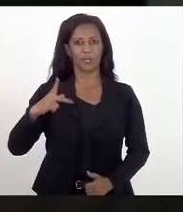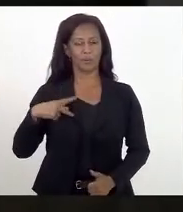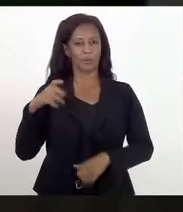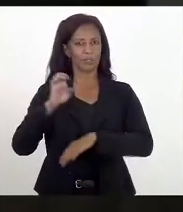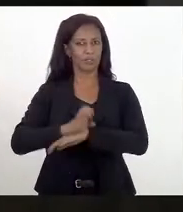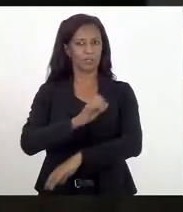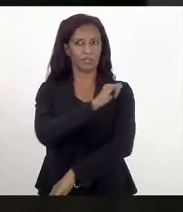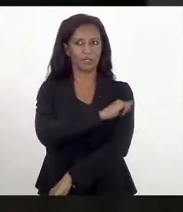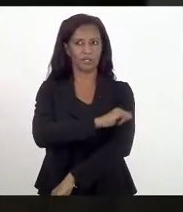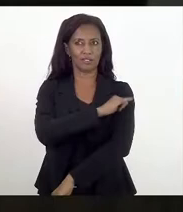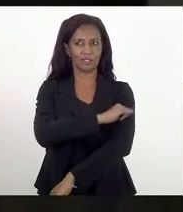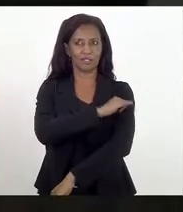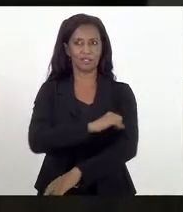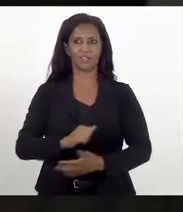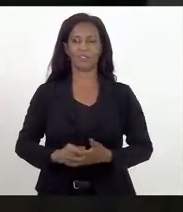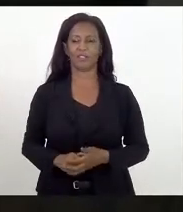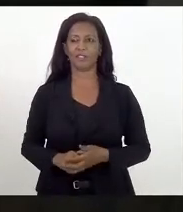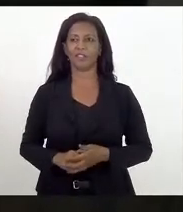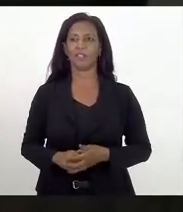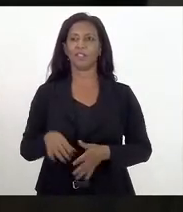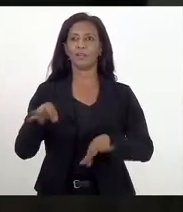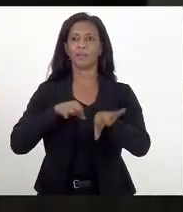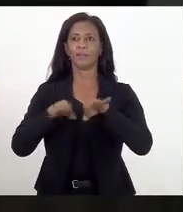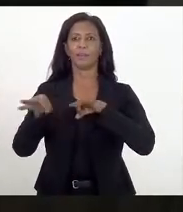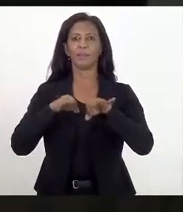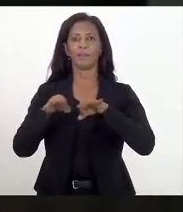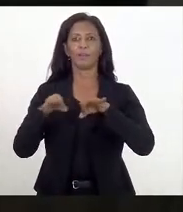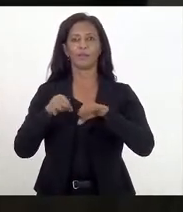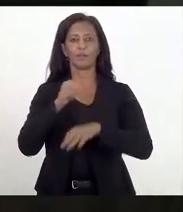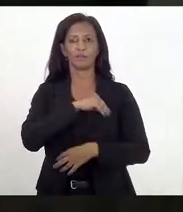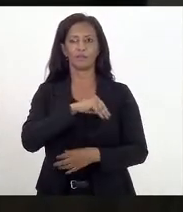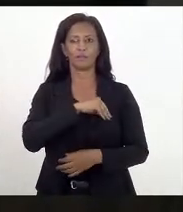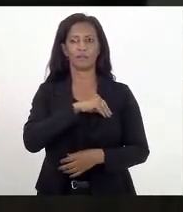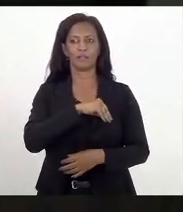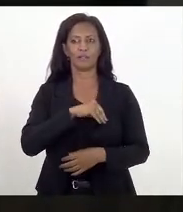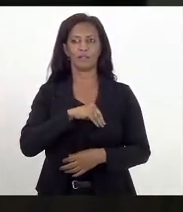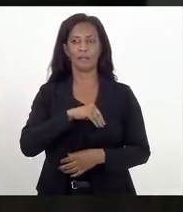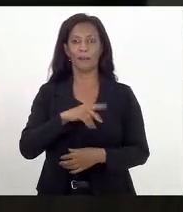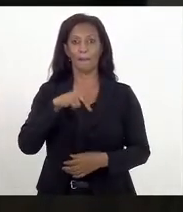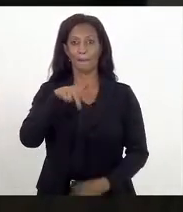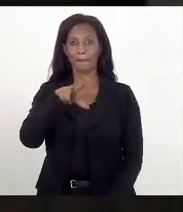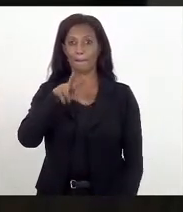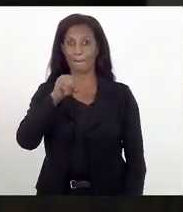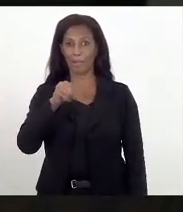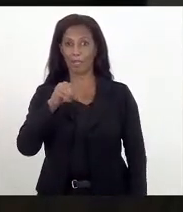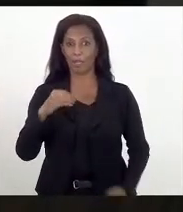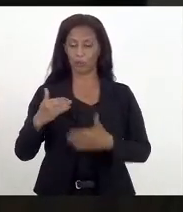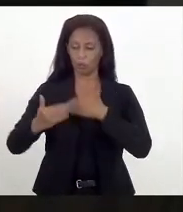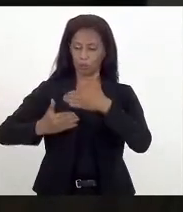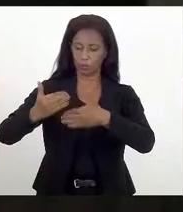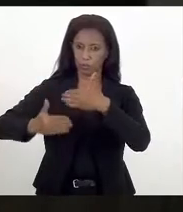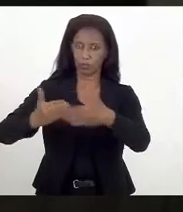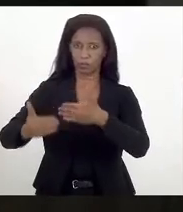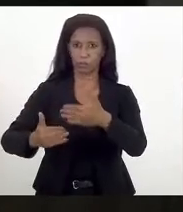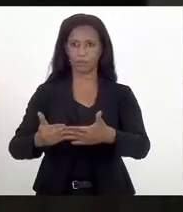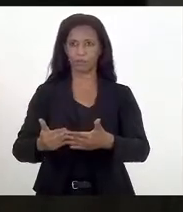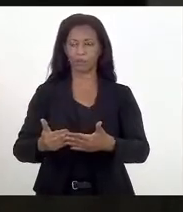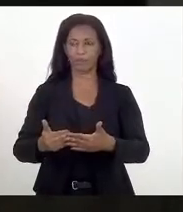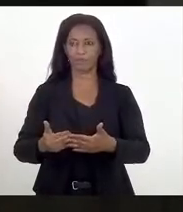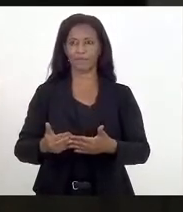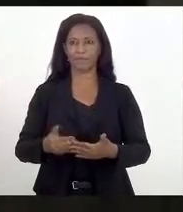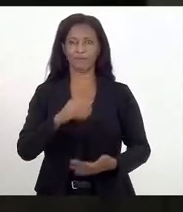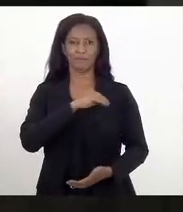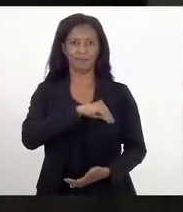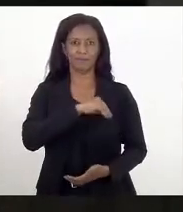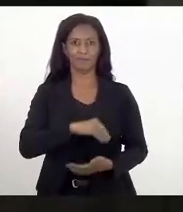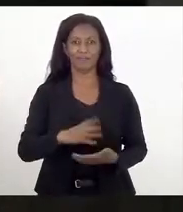Janeiro e institui o seu plano de cargos e salários. Plano de cargos, carreiras e salários. Fique aqui do meu lado, por favor.